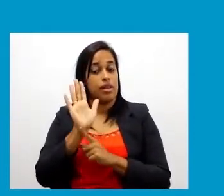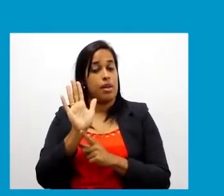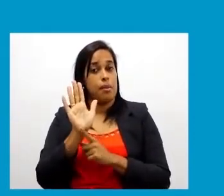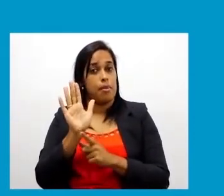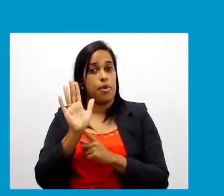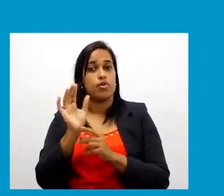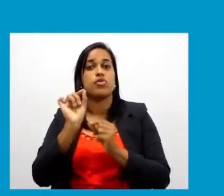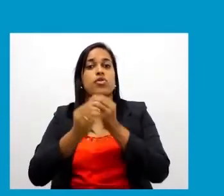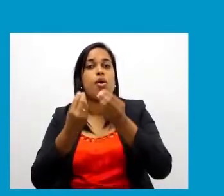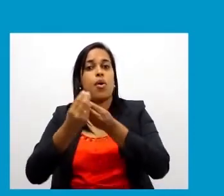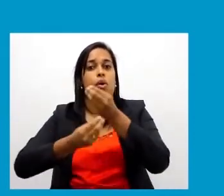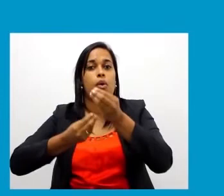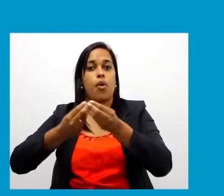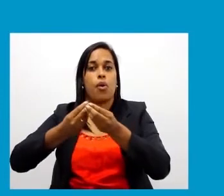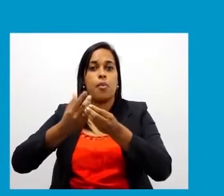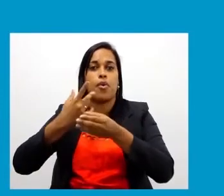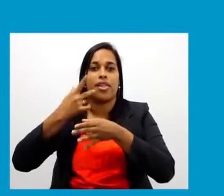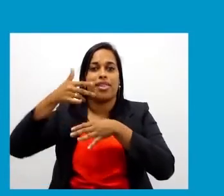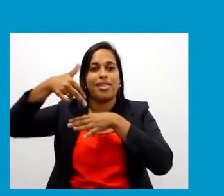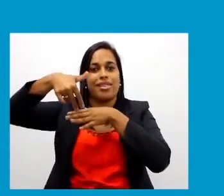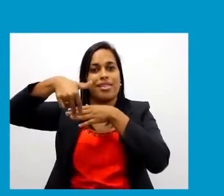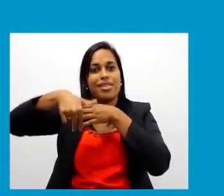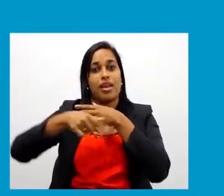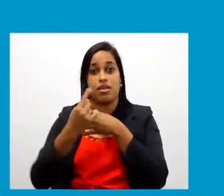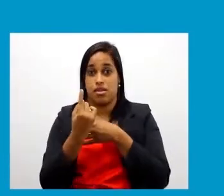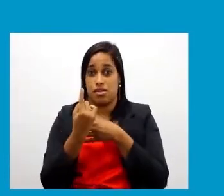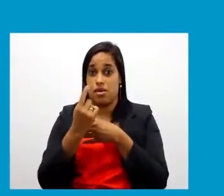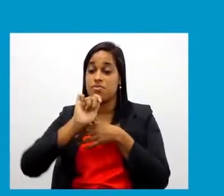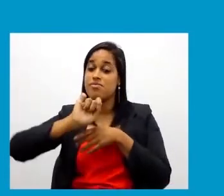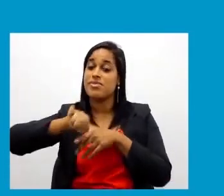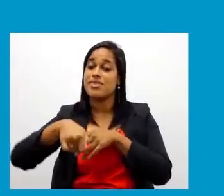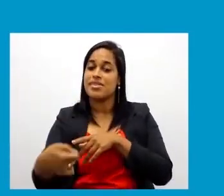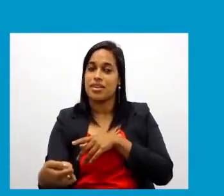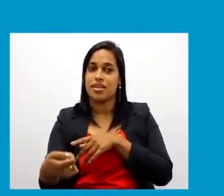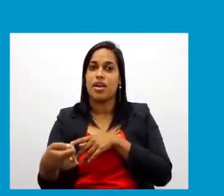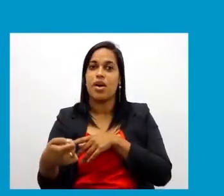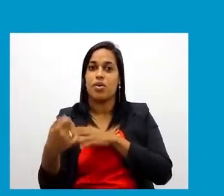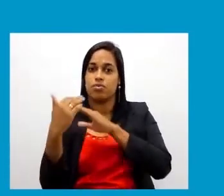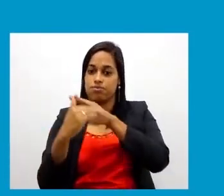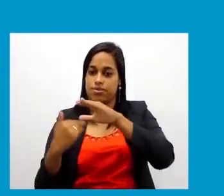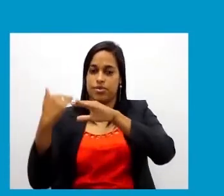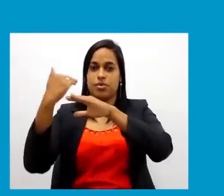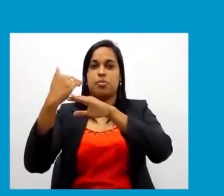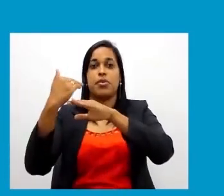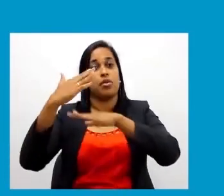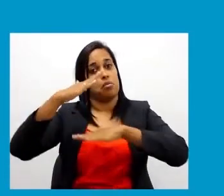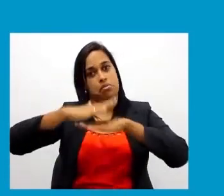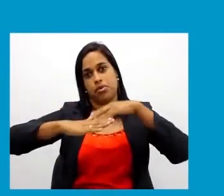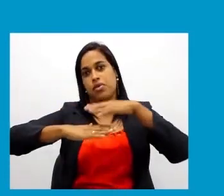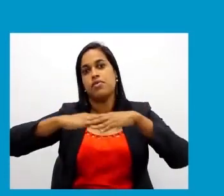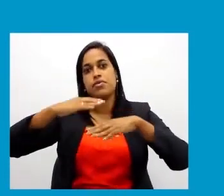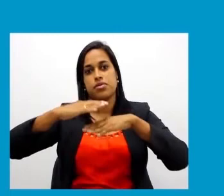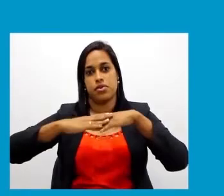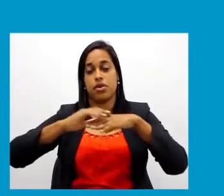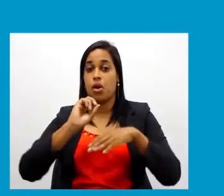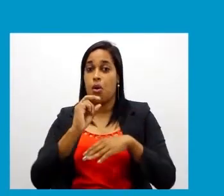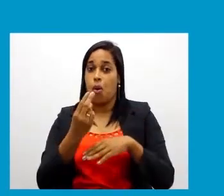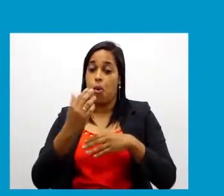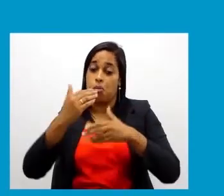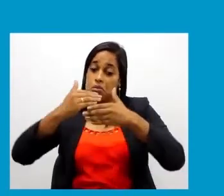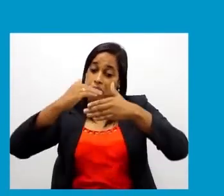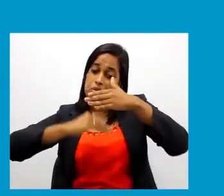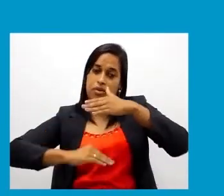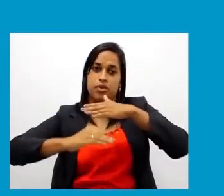relação descendente. De um ponto superior, eu estou indicando aqui para você, de um cargo superior para um